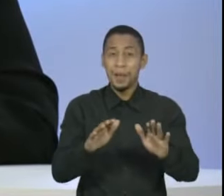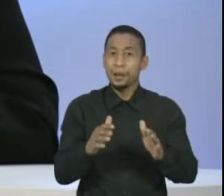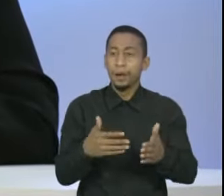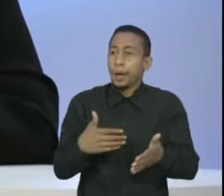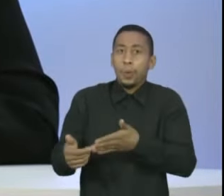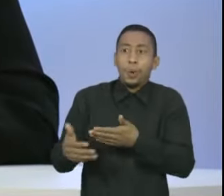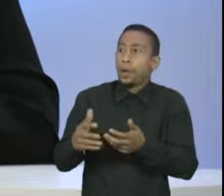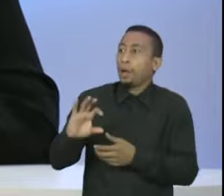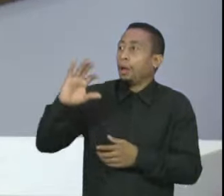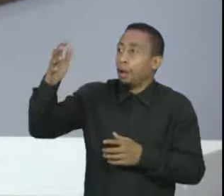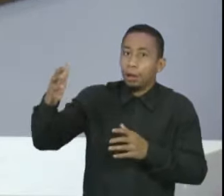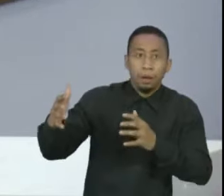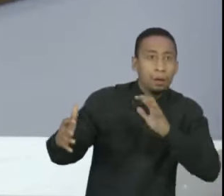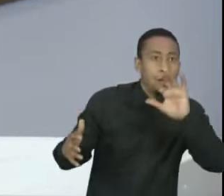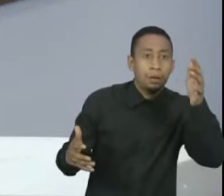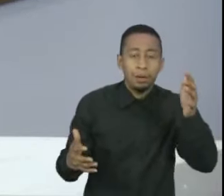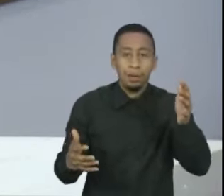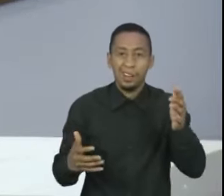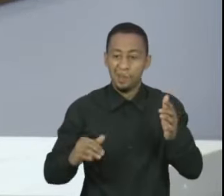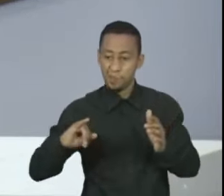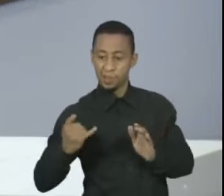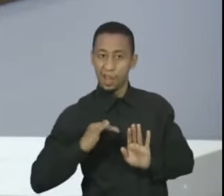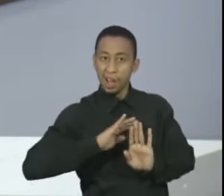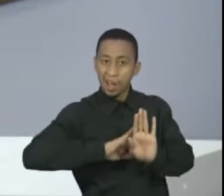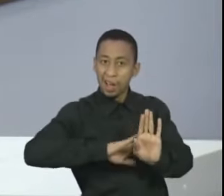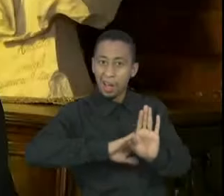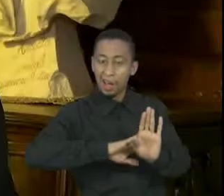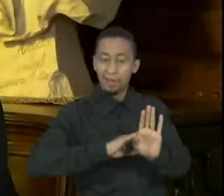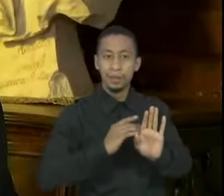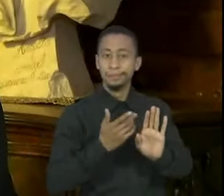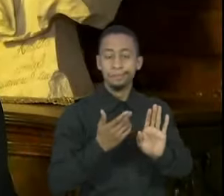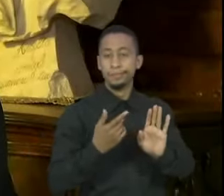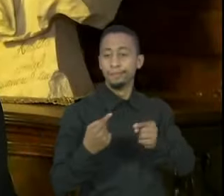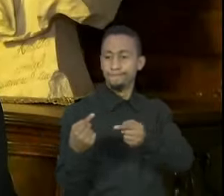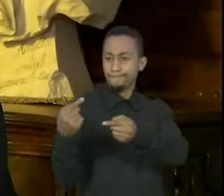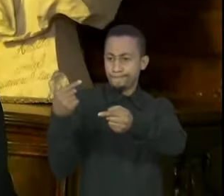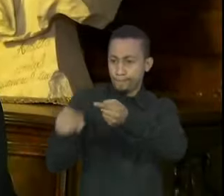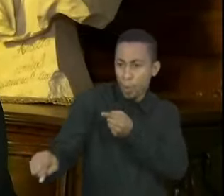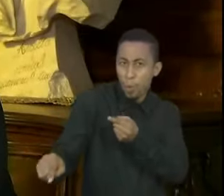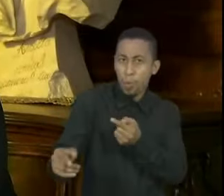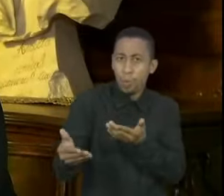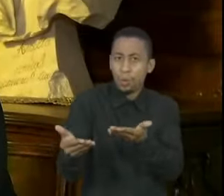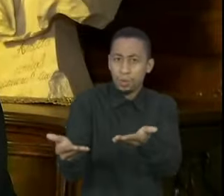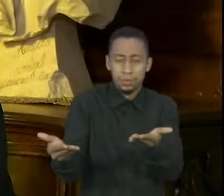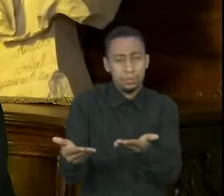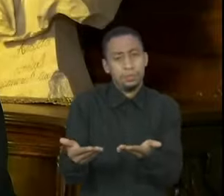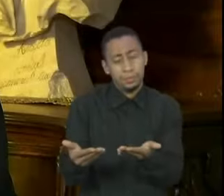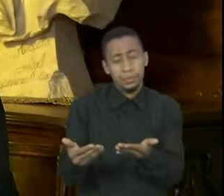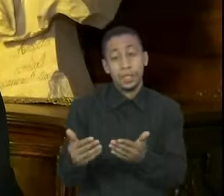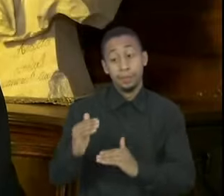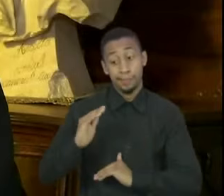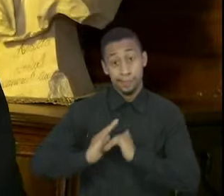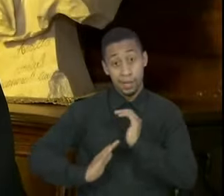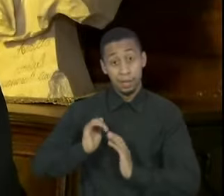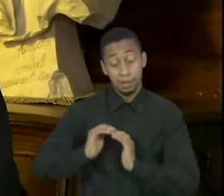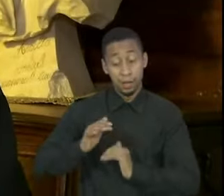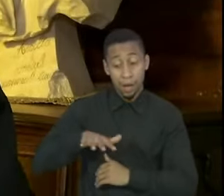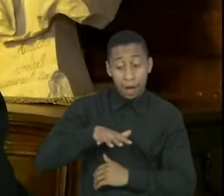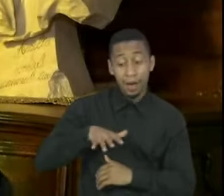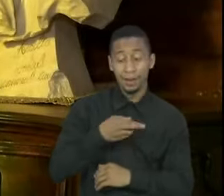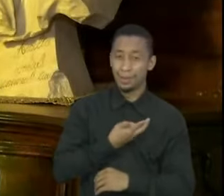motivo usar o conceito de proibir vetar uma prática religiosa